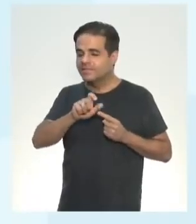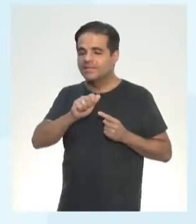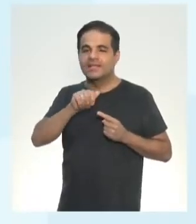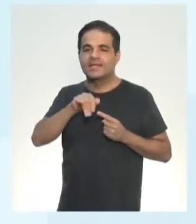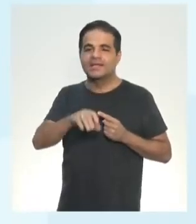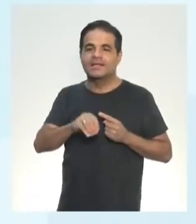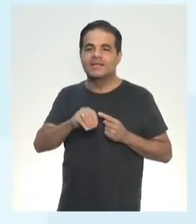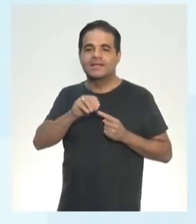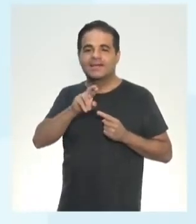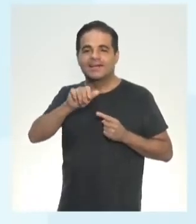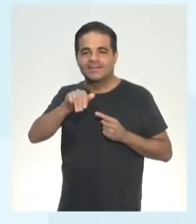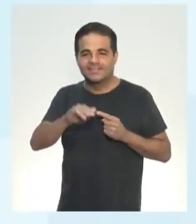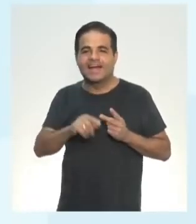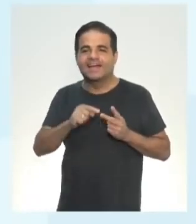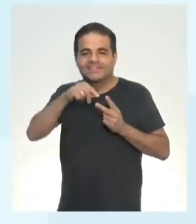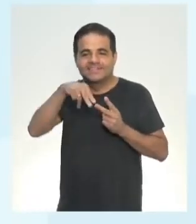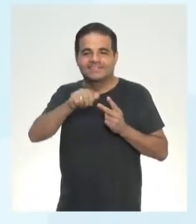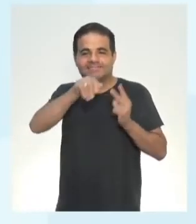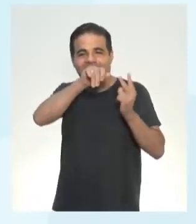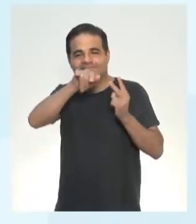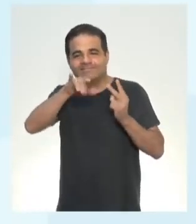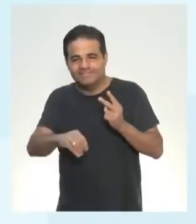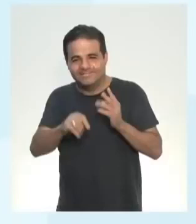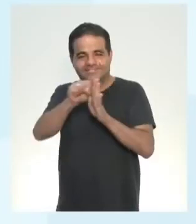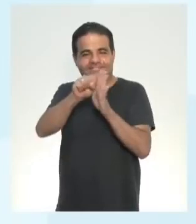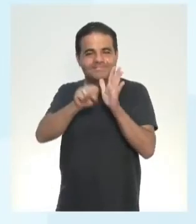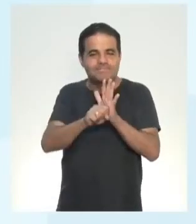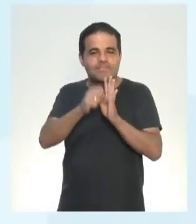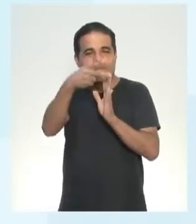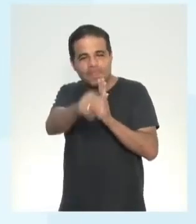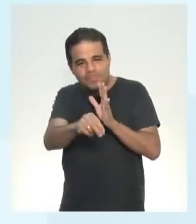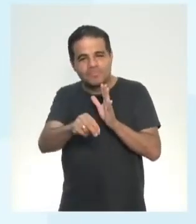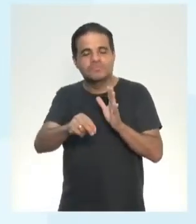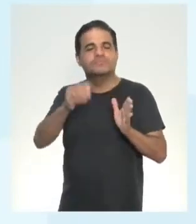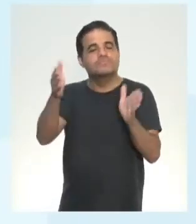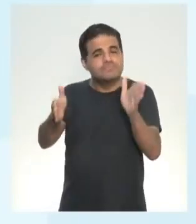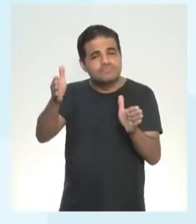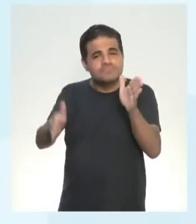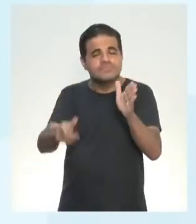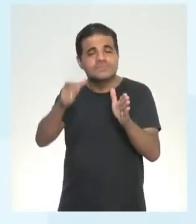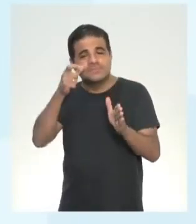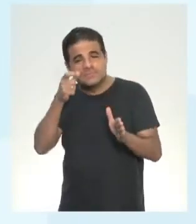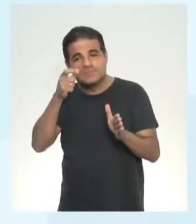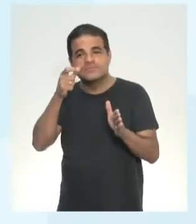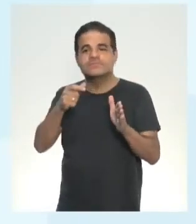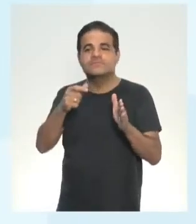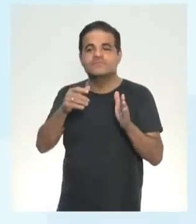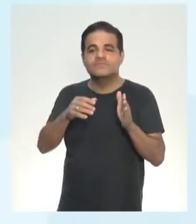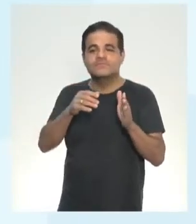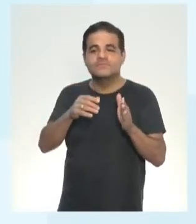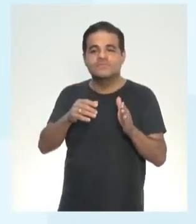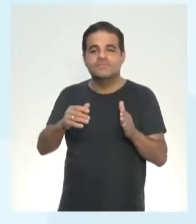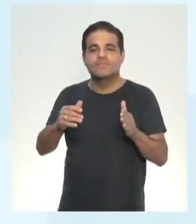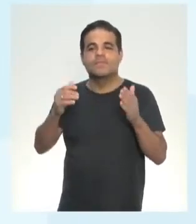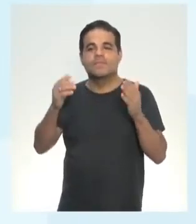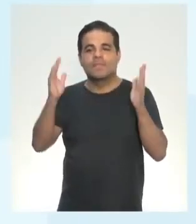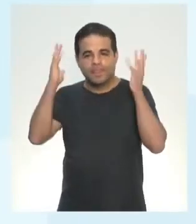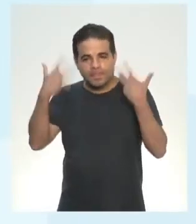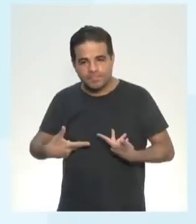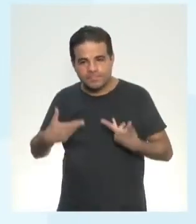literários anteriores ao século XX. Analisar os processos linguísticos em produções literárias de